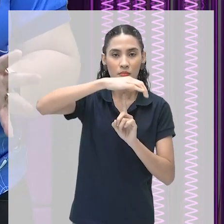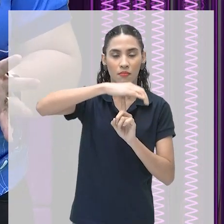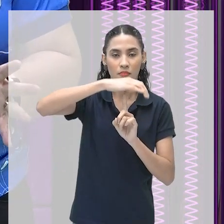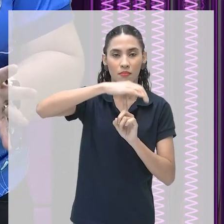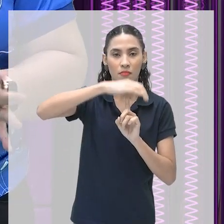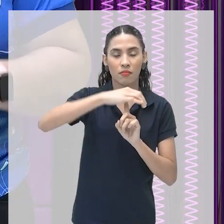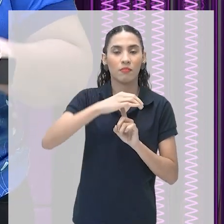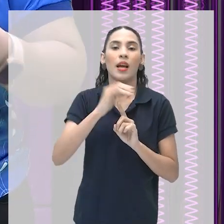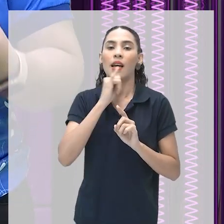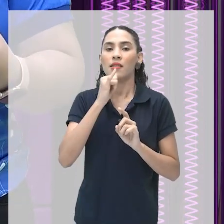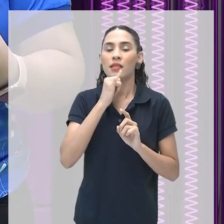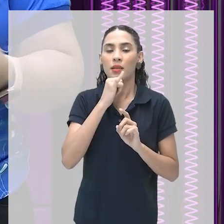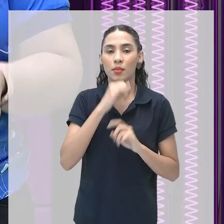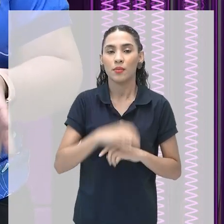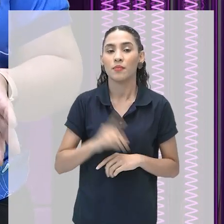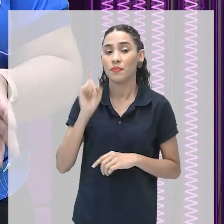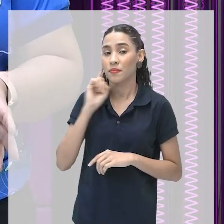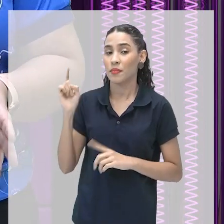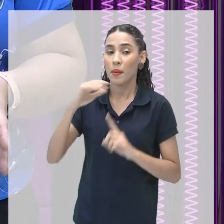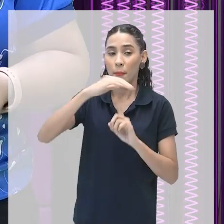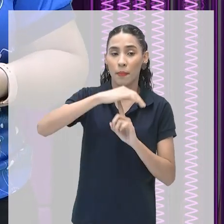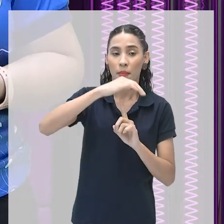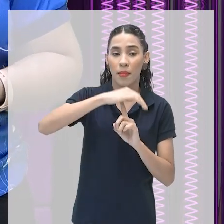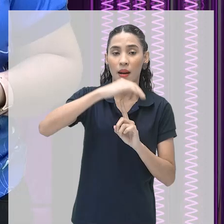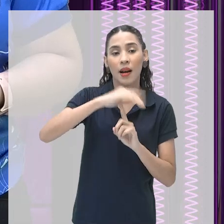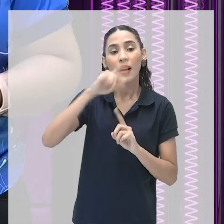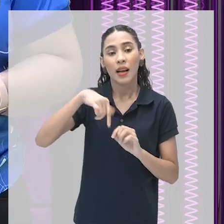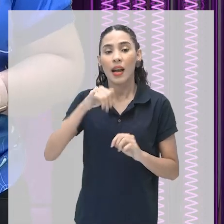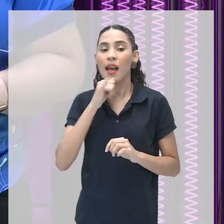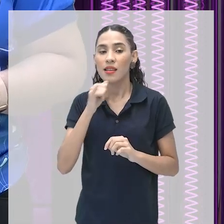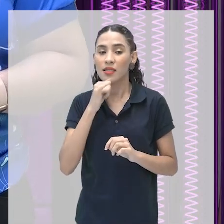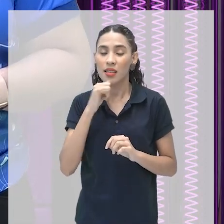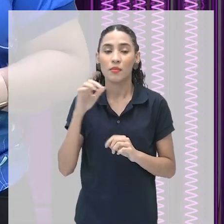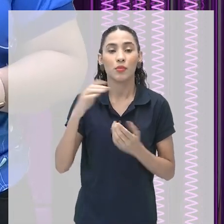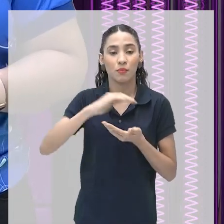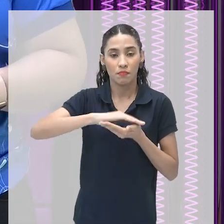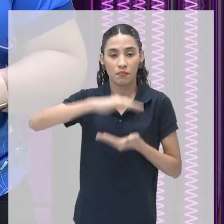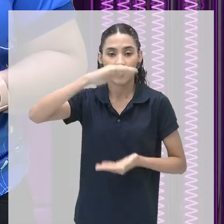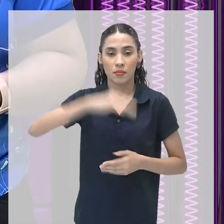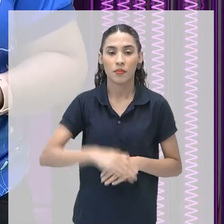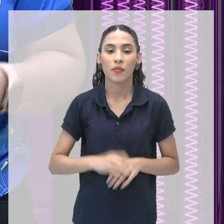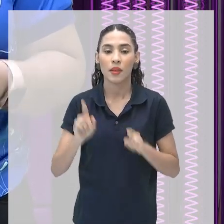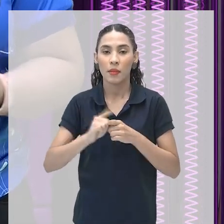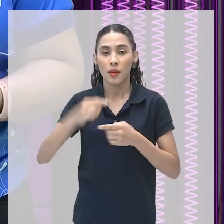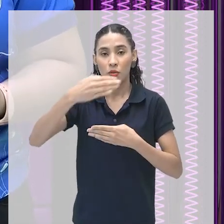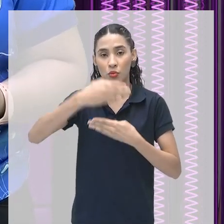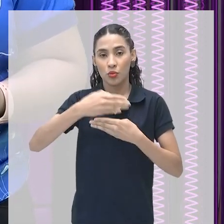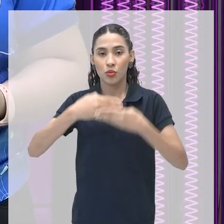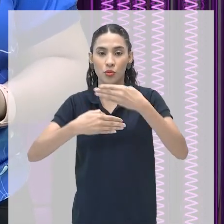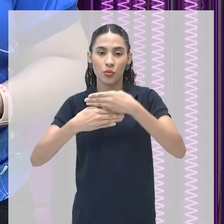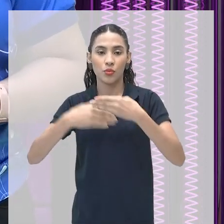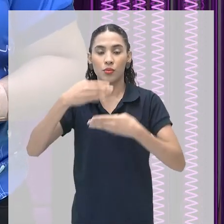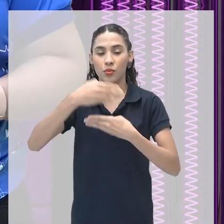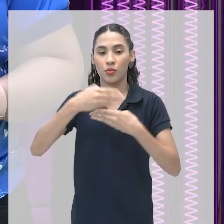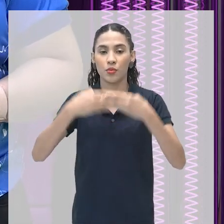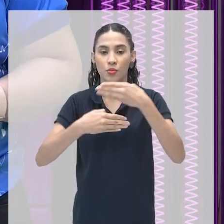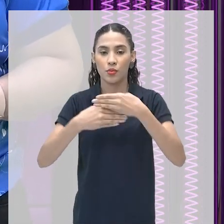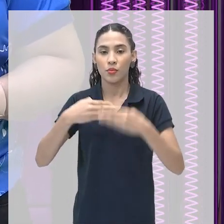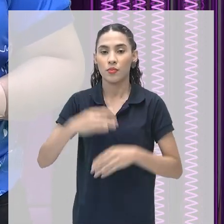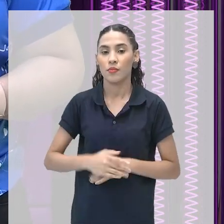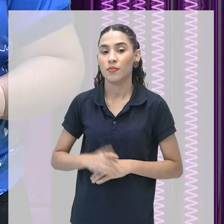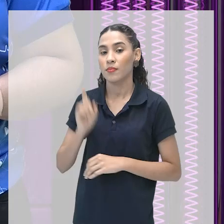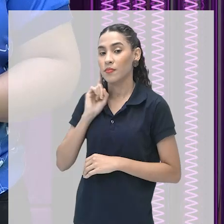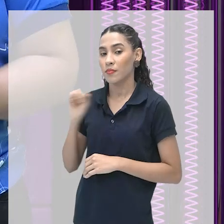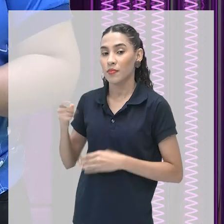de acampar. Essa barraca é um exemplo de prisma do nosso dia a dia. Temos aqui também o tijolo. Olha só o